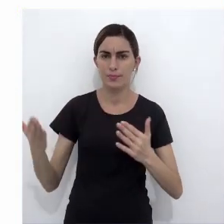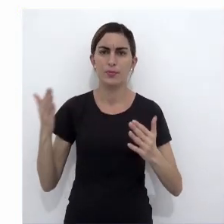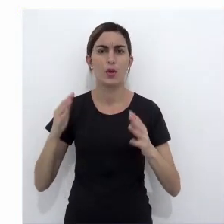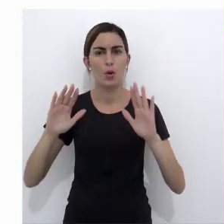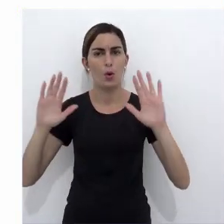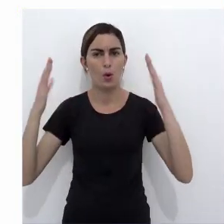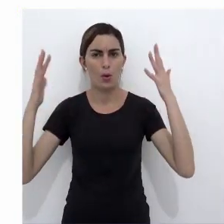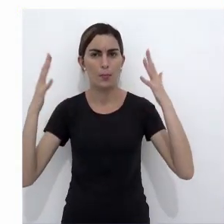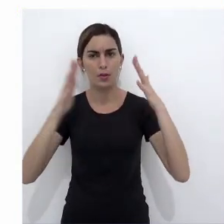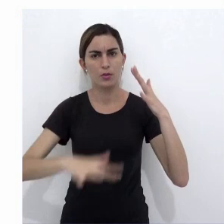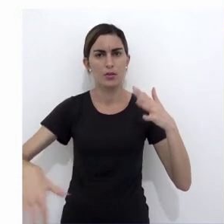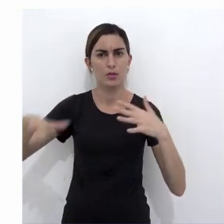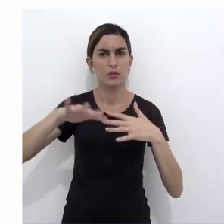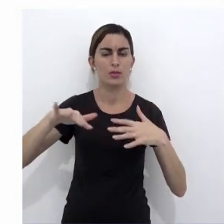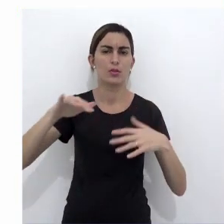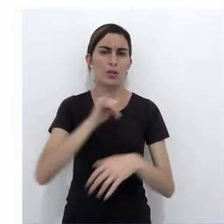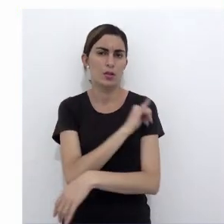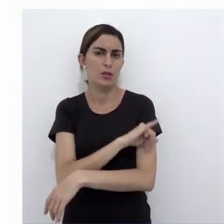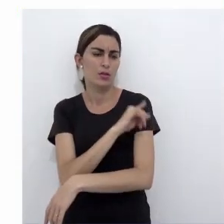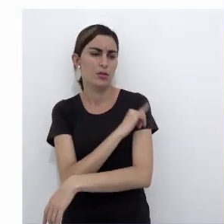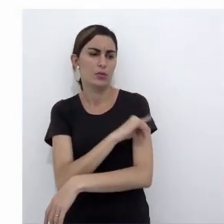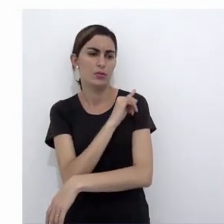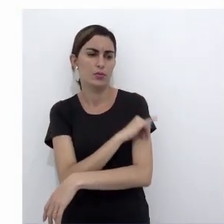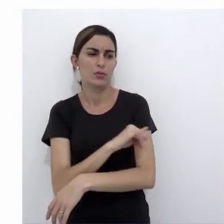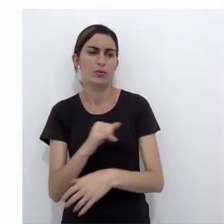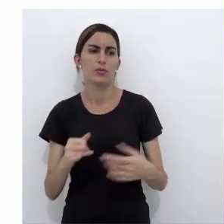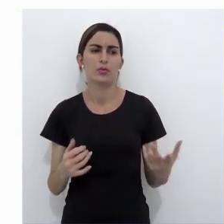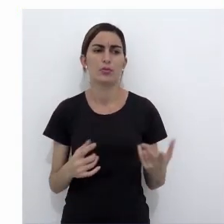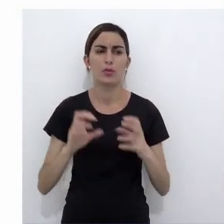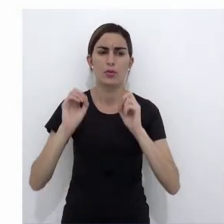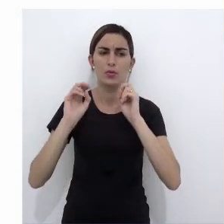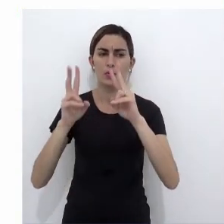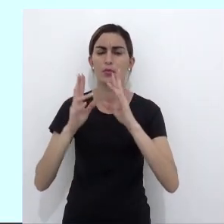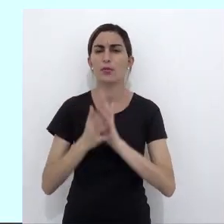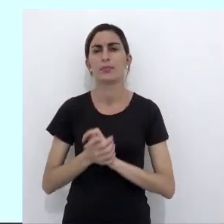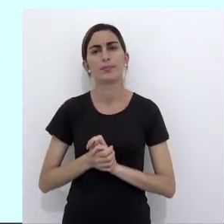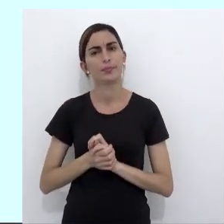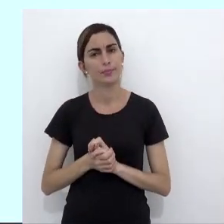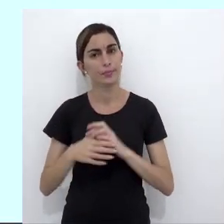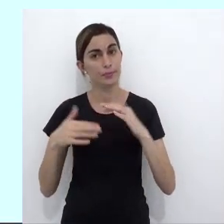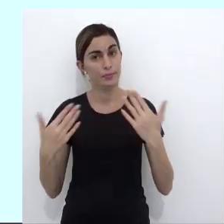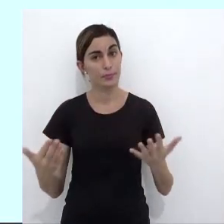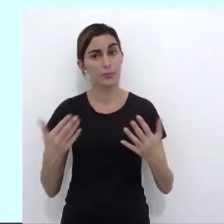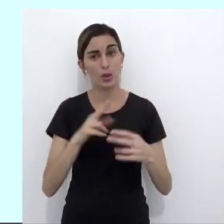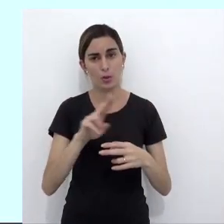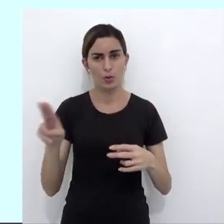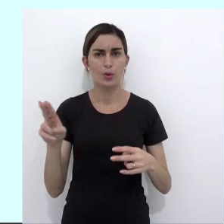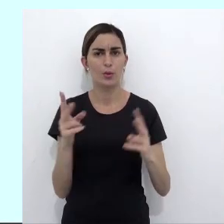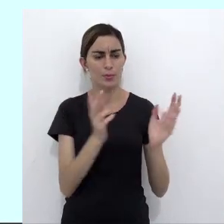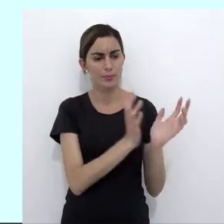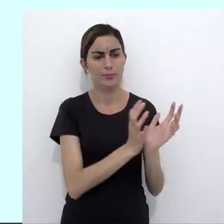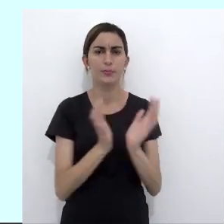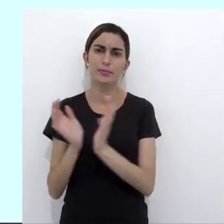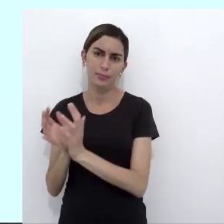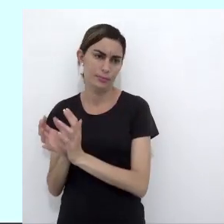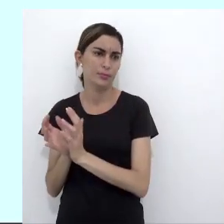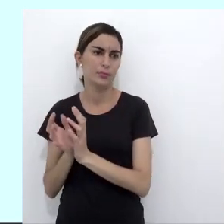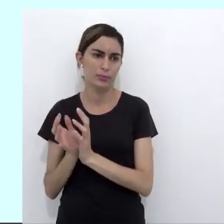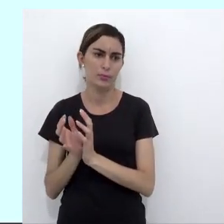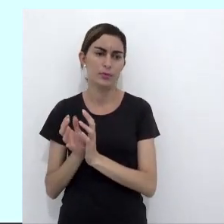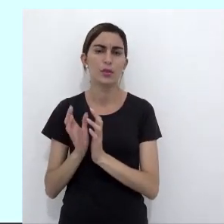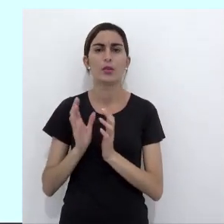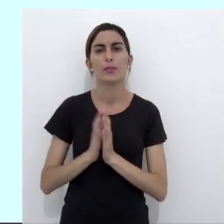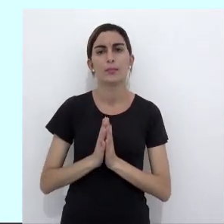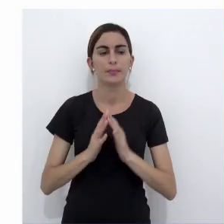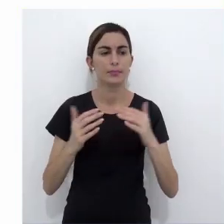Em homenagem a uma região lá do Rio de Janeiro, né? Ok? E que deu nome a esse partido,